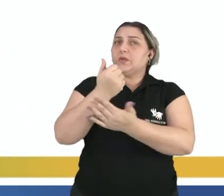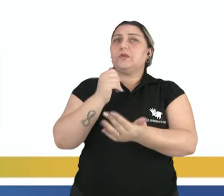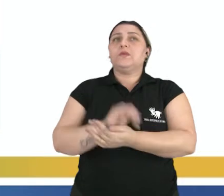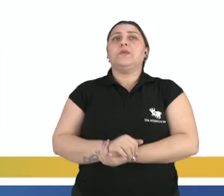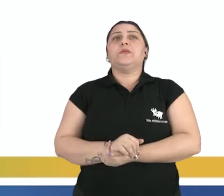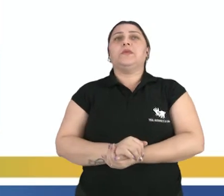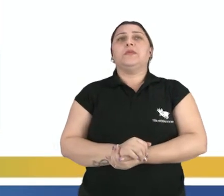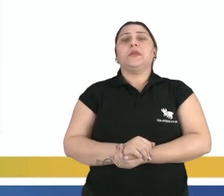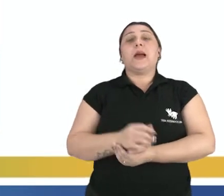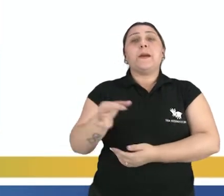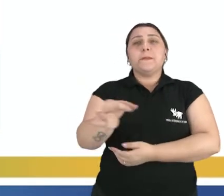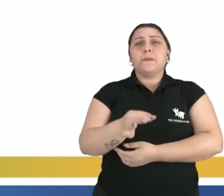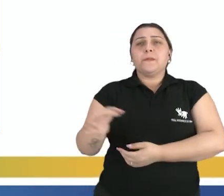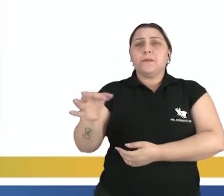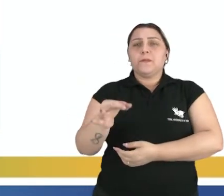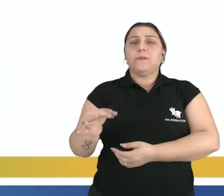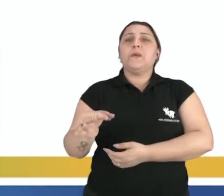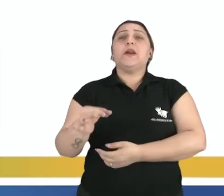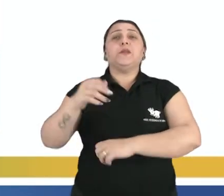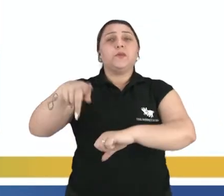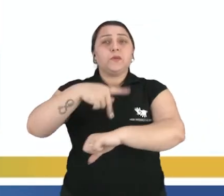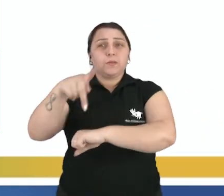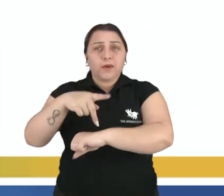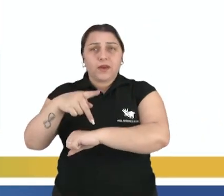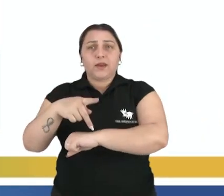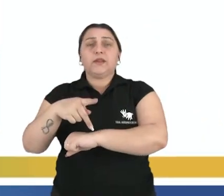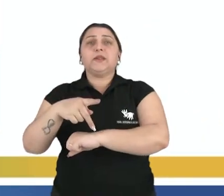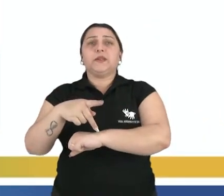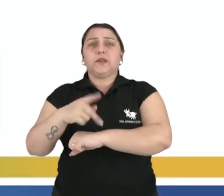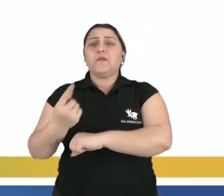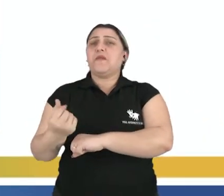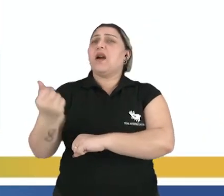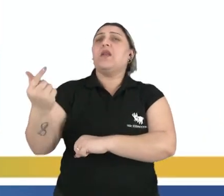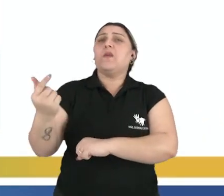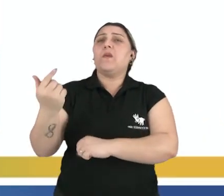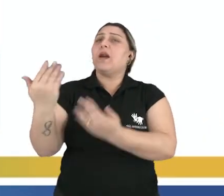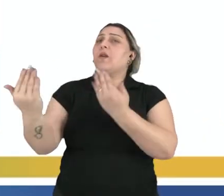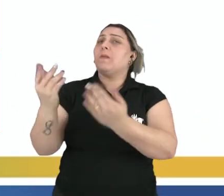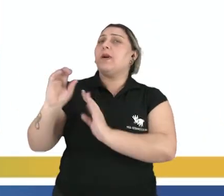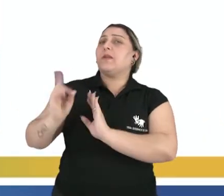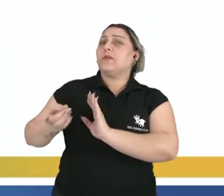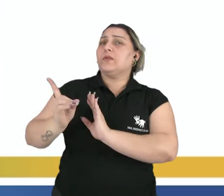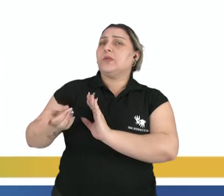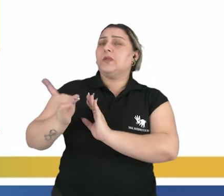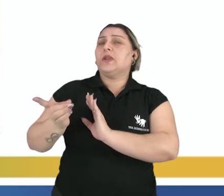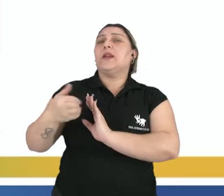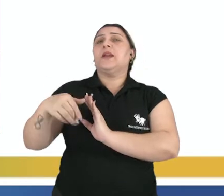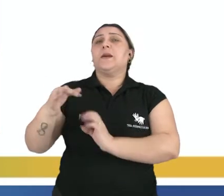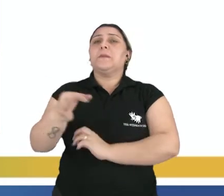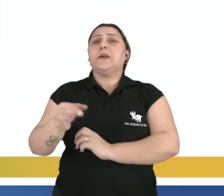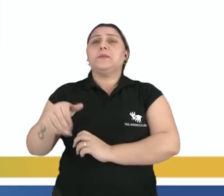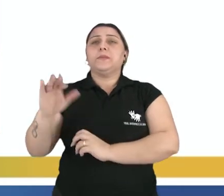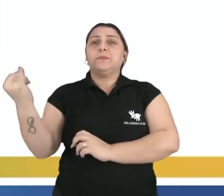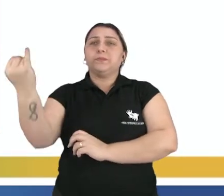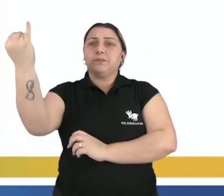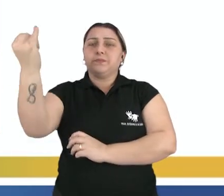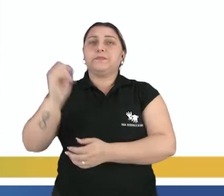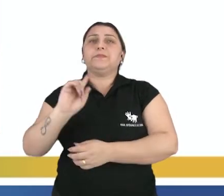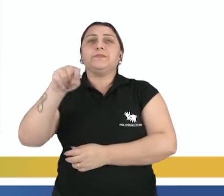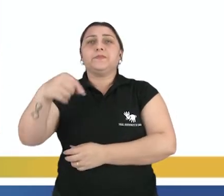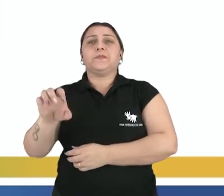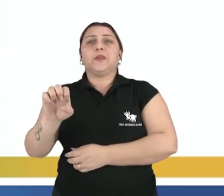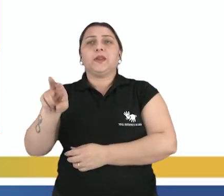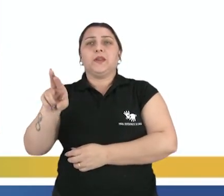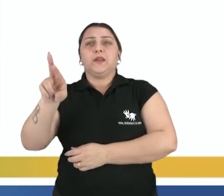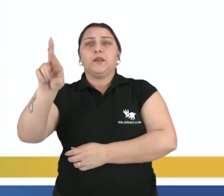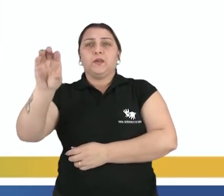Aí entra a questão da moeda, quanto a moeda daquele país está valendo, né? E eles comparam com o dólar, que é a moeda mais importante, depois o euro,